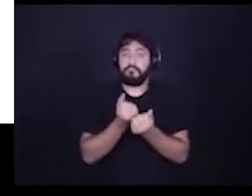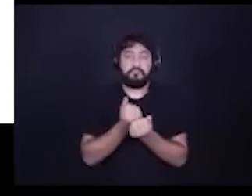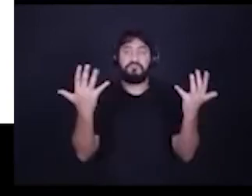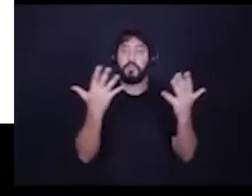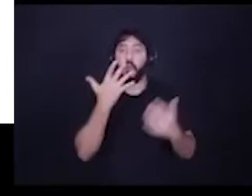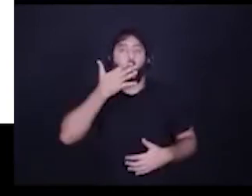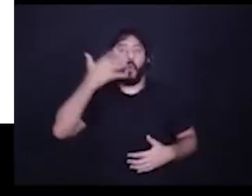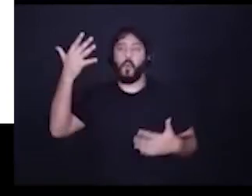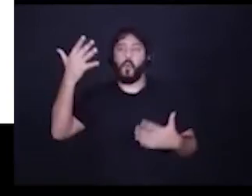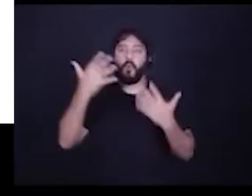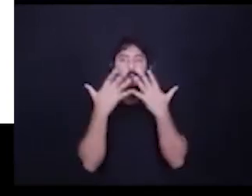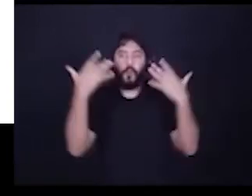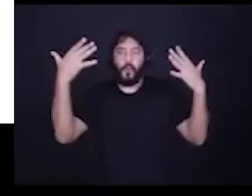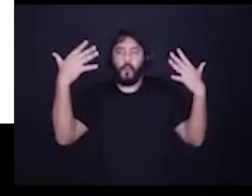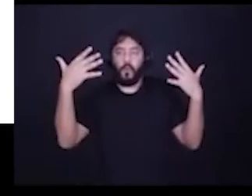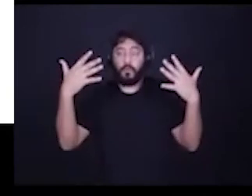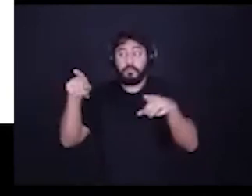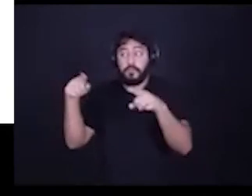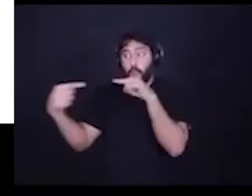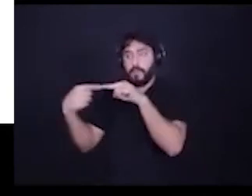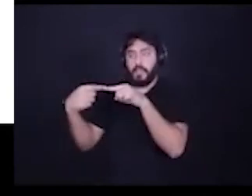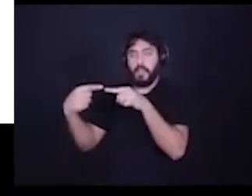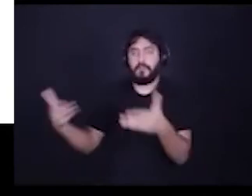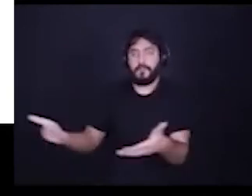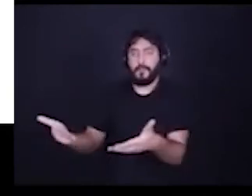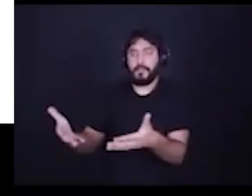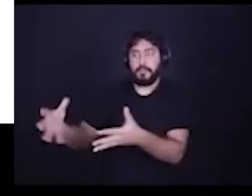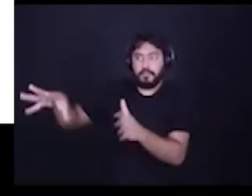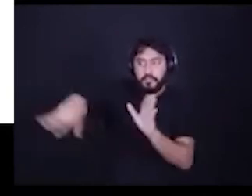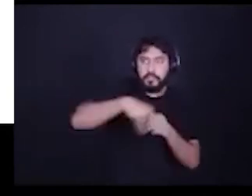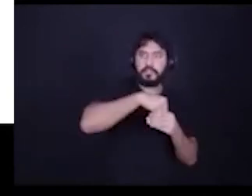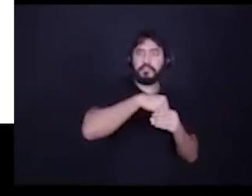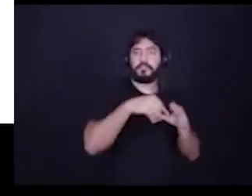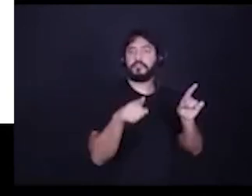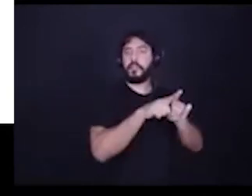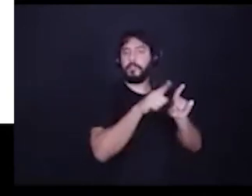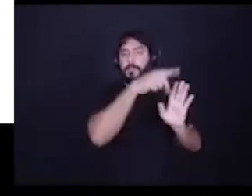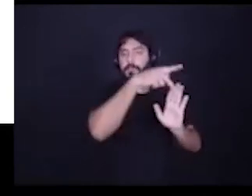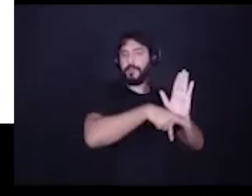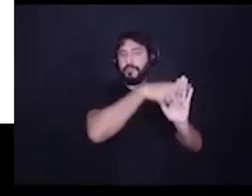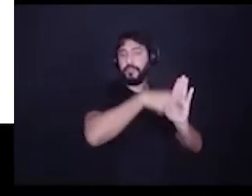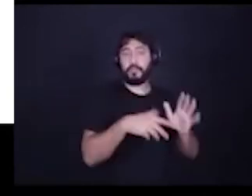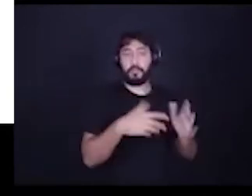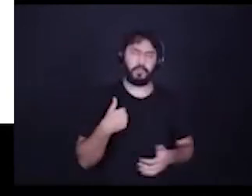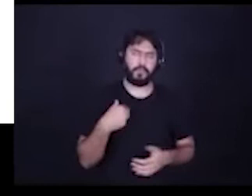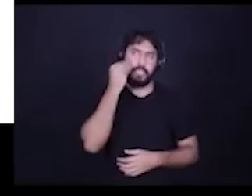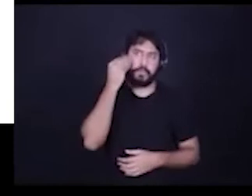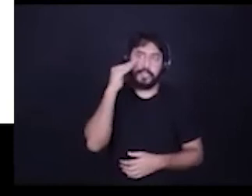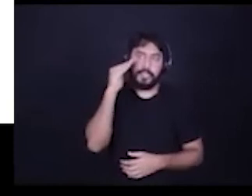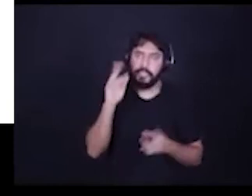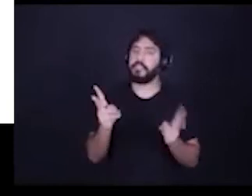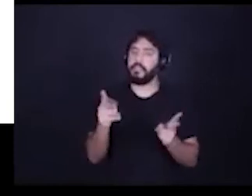incorporar cores que estavam falando do momento atual também. Essa é uma coisa que muitas vezes eu tento entender, assim. Qual é o ponto de